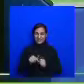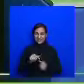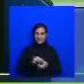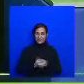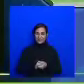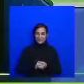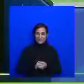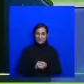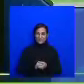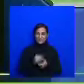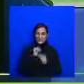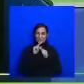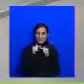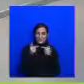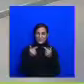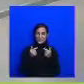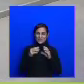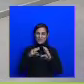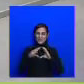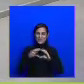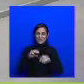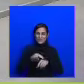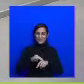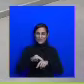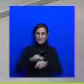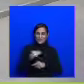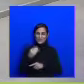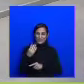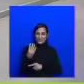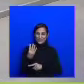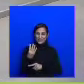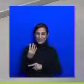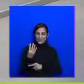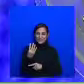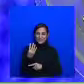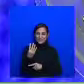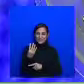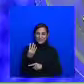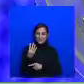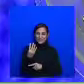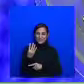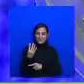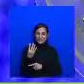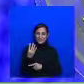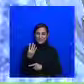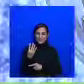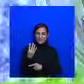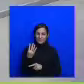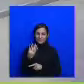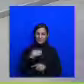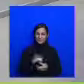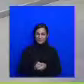Super 7. Boa sorte. Bola marrom, número 4.